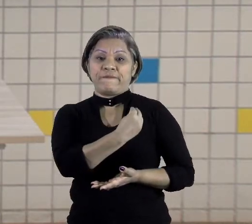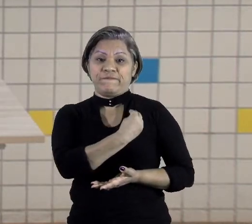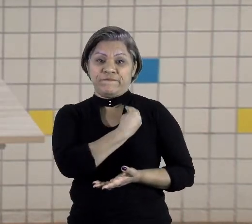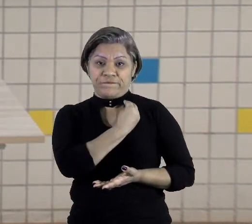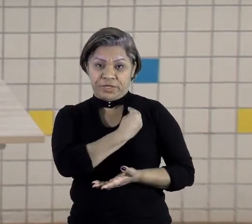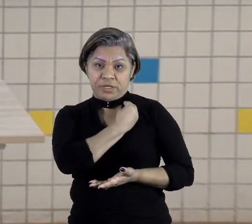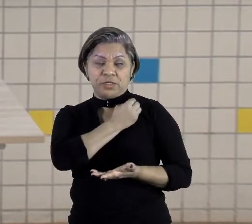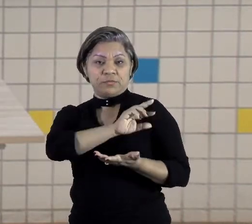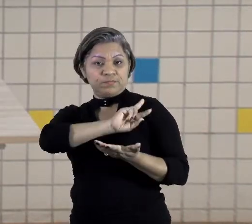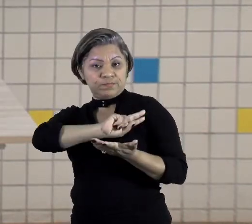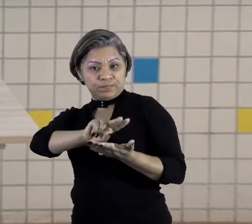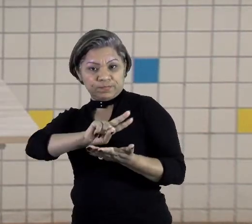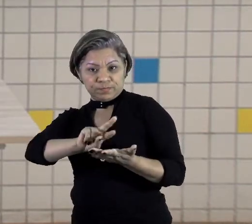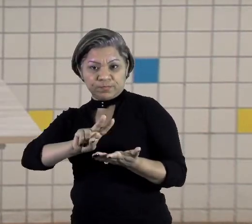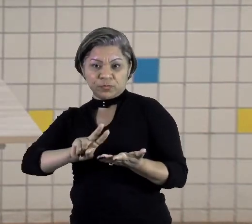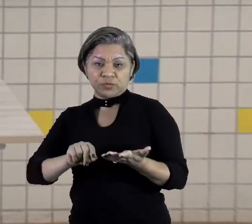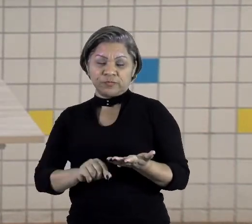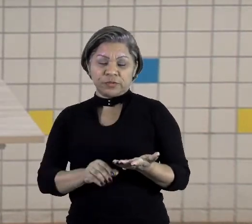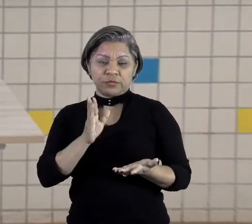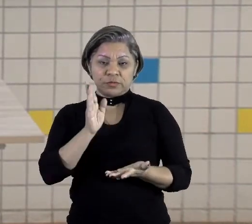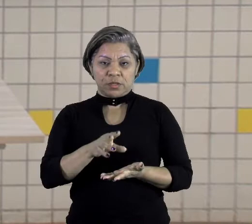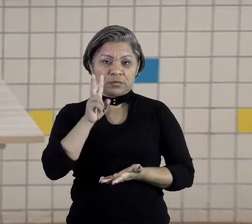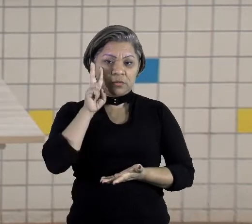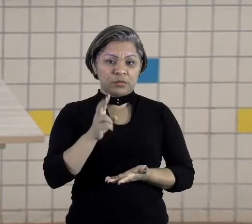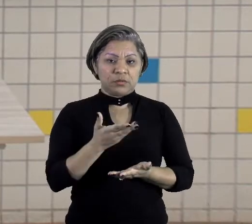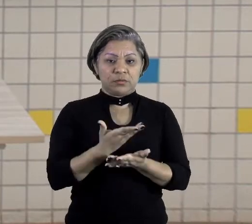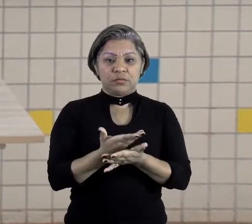biodiversidade, tá? Nós vimos na outra aula.